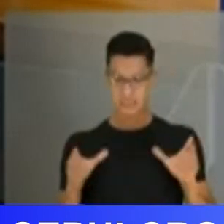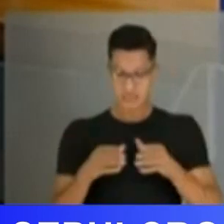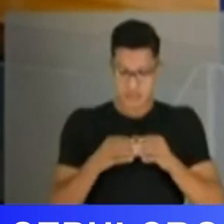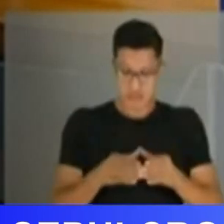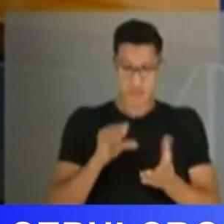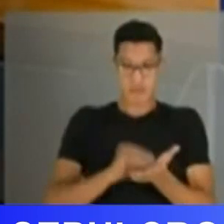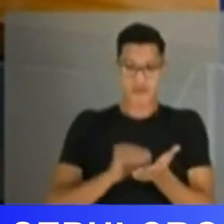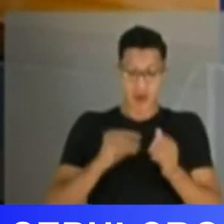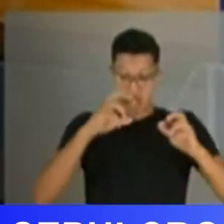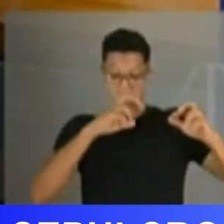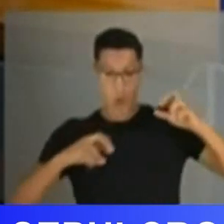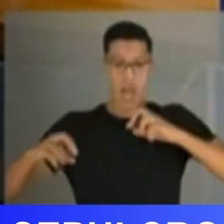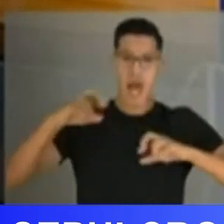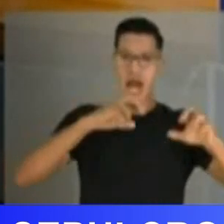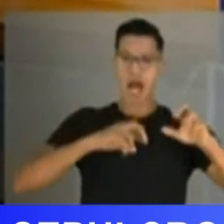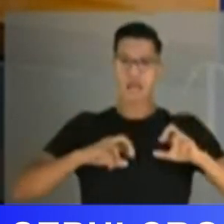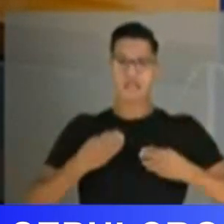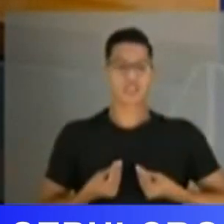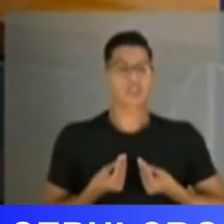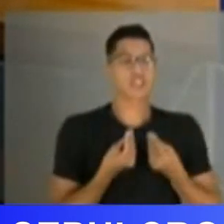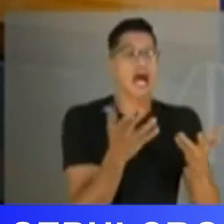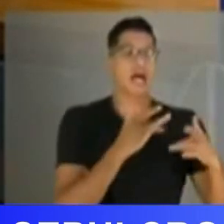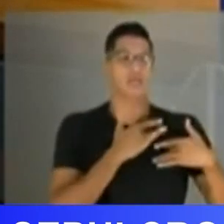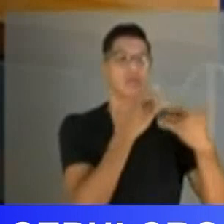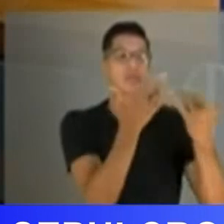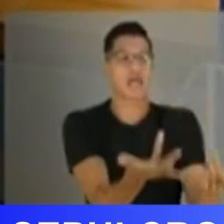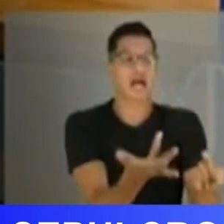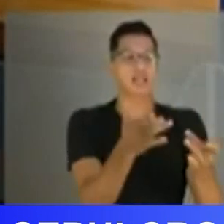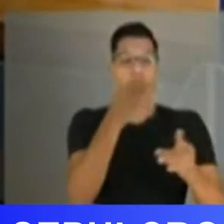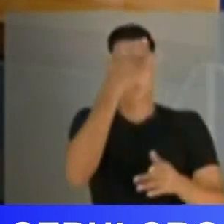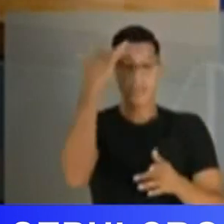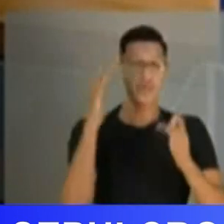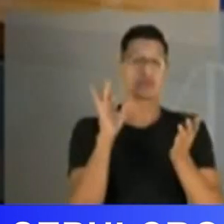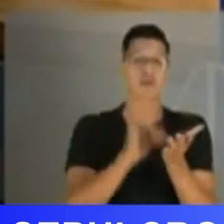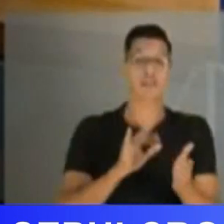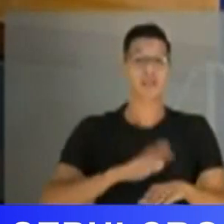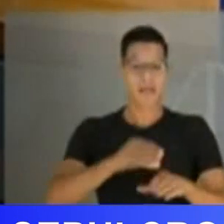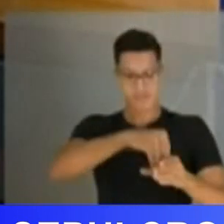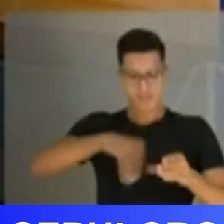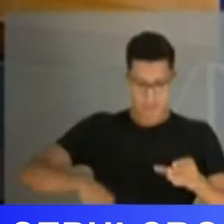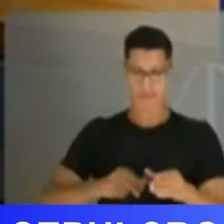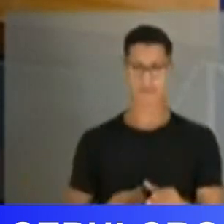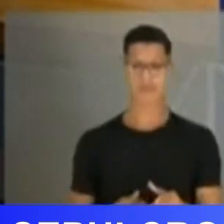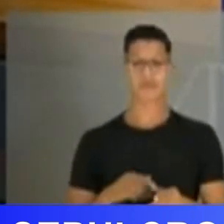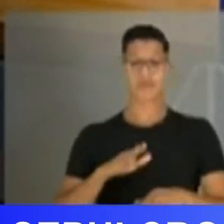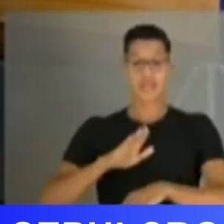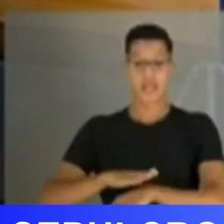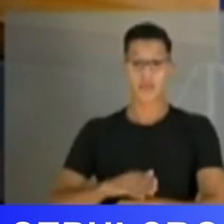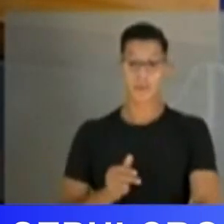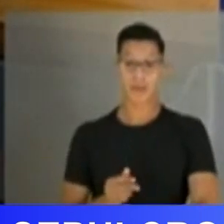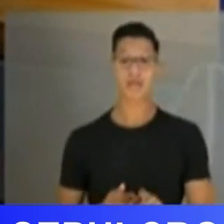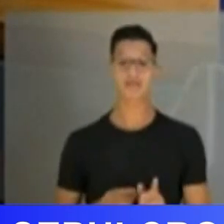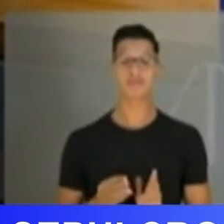concentração, a falta de olhar, da entrega, da solidariedade, para olhar para as pessoas de fato mais excluídas. E naquele